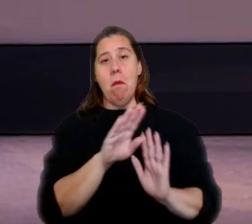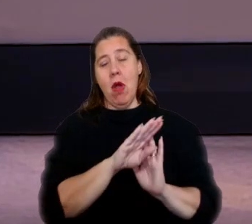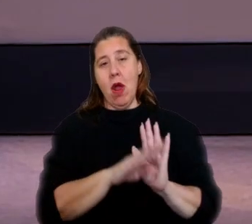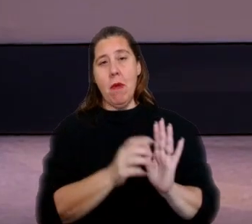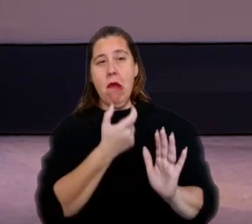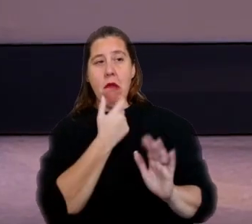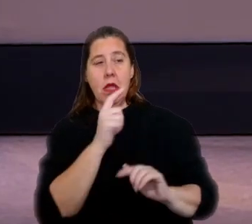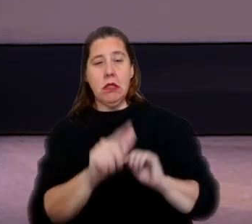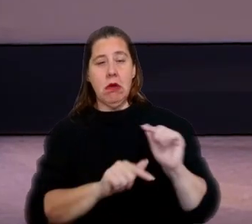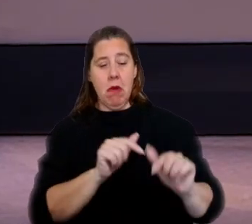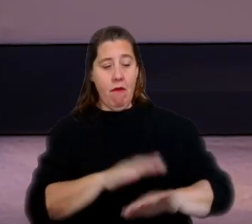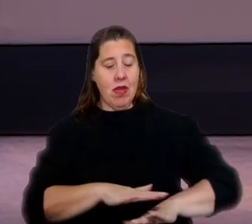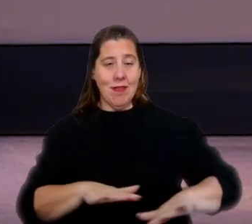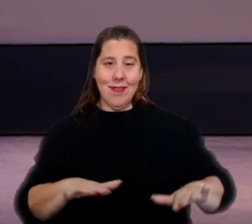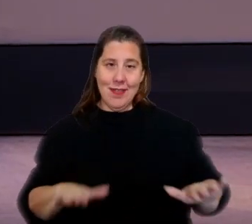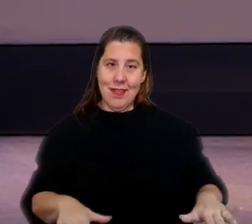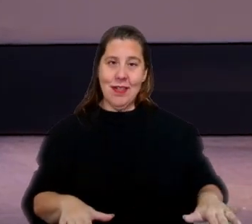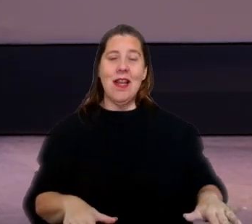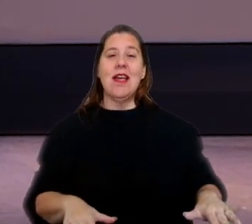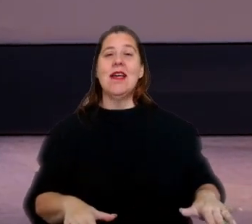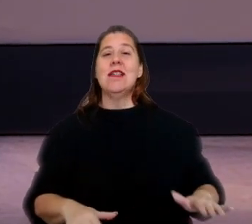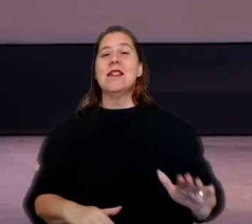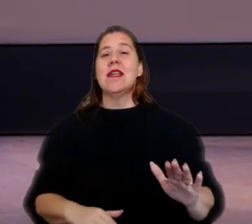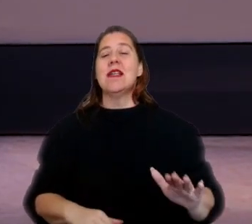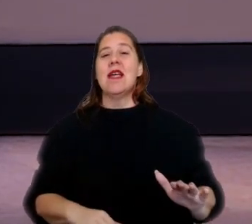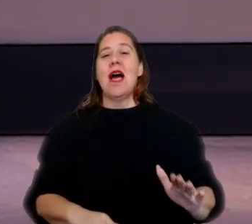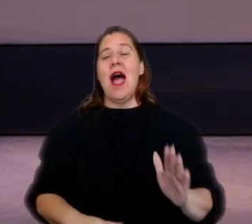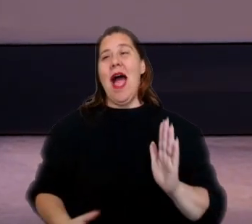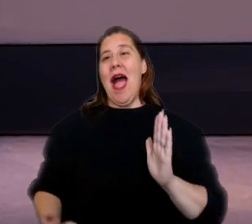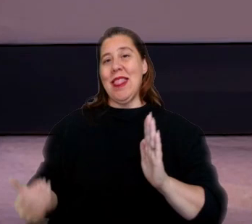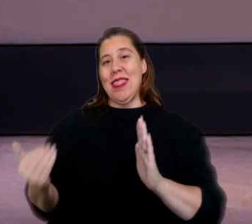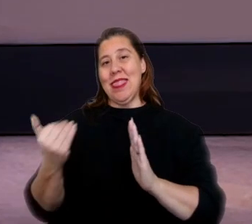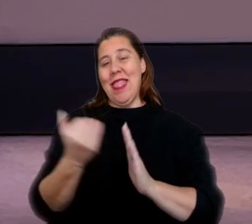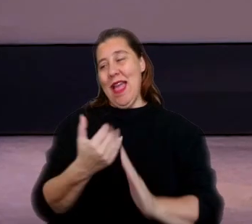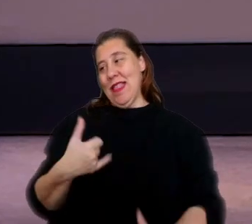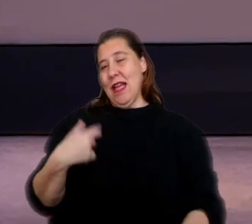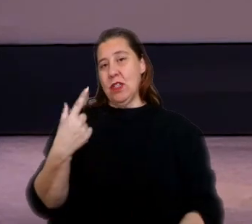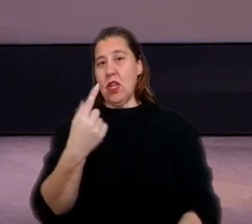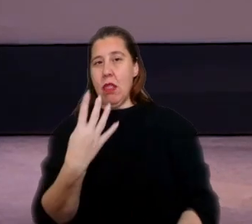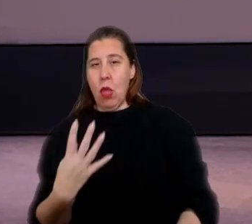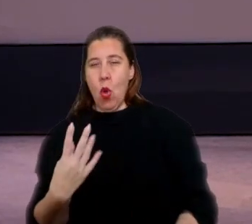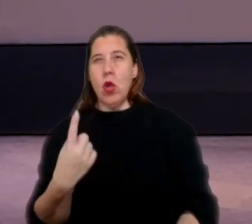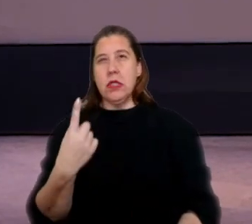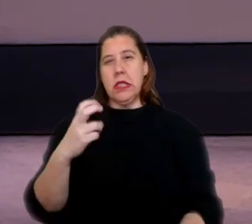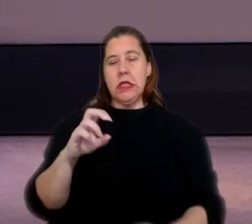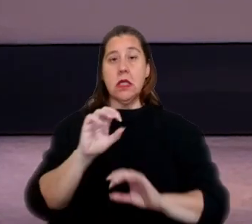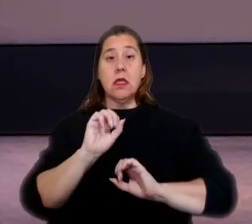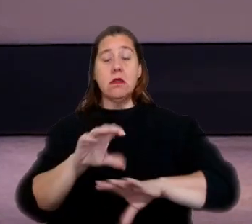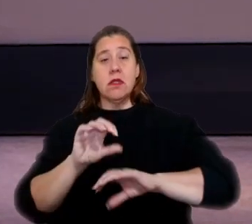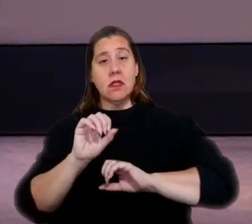programa inglês que trabalhava com crianças, desde crianças menorzinhas até crianças com 14, 15 anos,